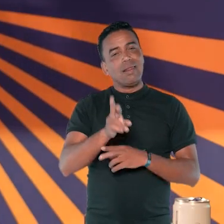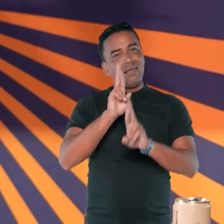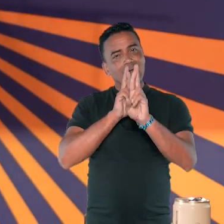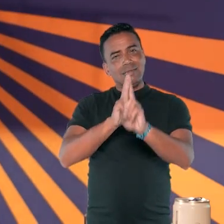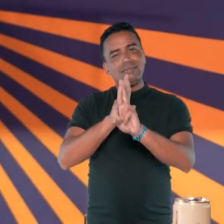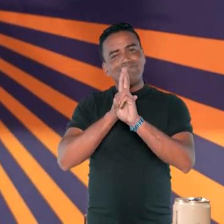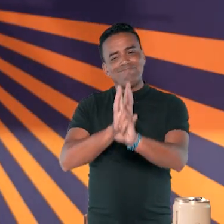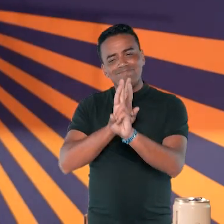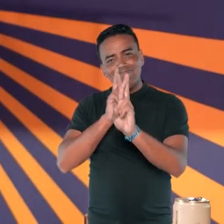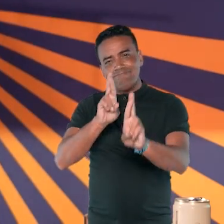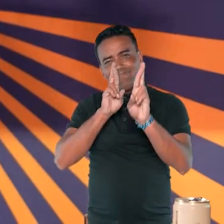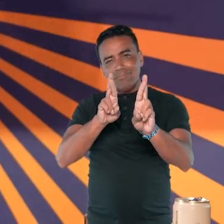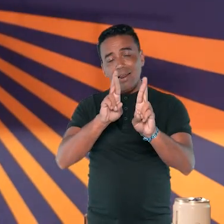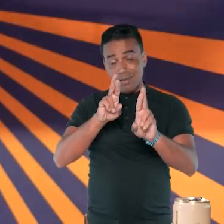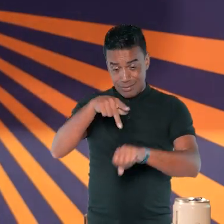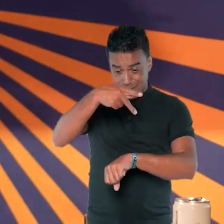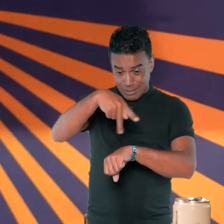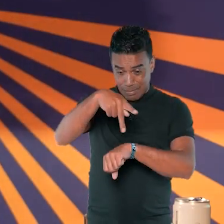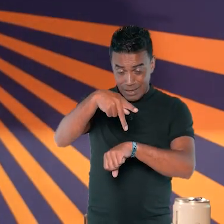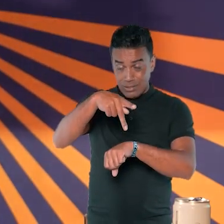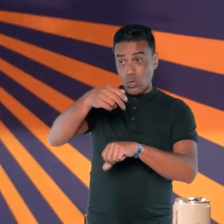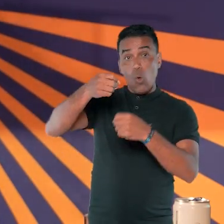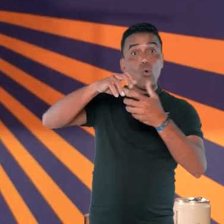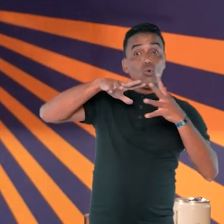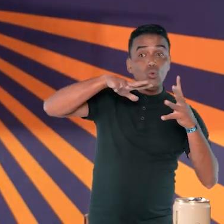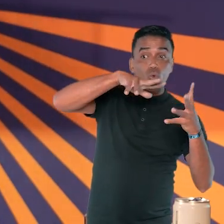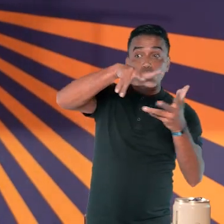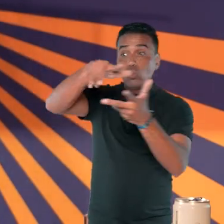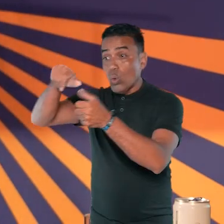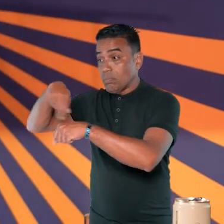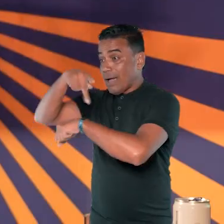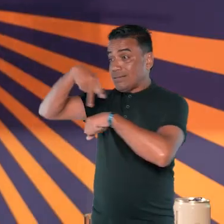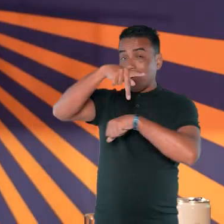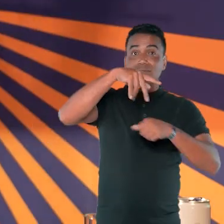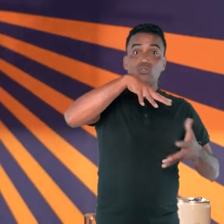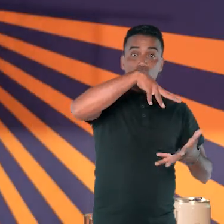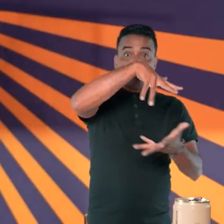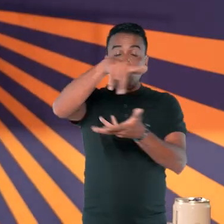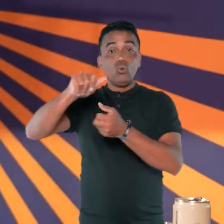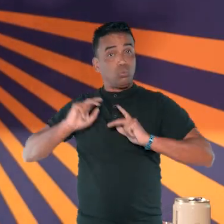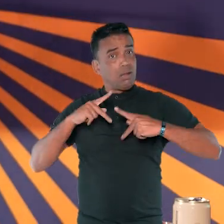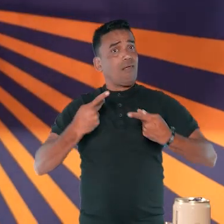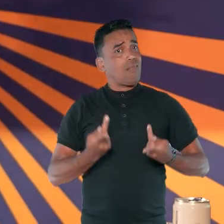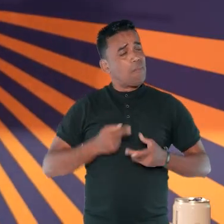para que este seja um país, ou todos os países no mundo sejam de humanidades, porque